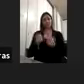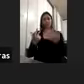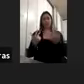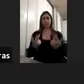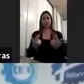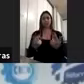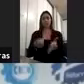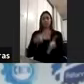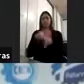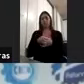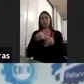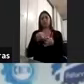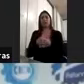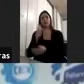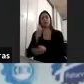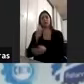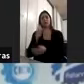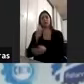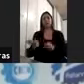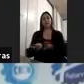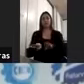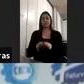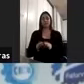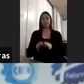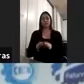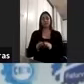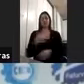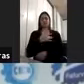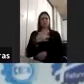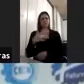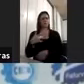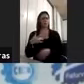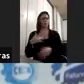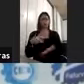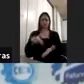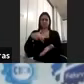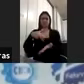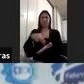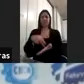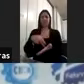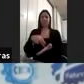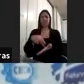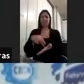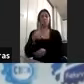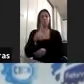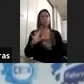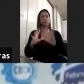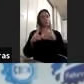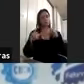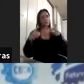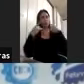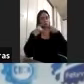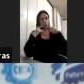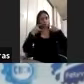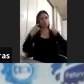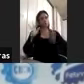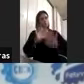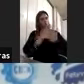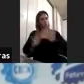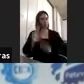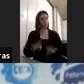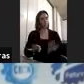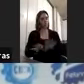é que estávamos lá e estamos aqui saudáveis, porque estávamos lá nos cuidando direitinho. Né? Eu estava lá e estava vendo o que estava acontecendo.